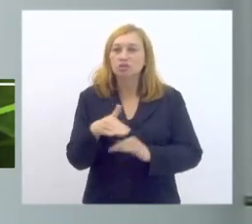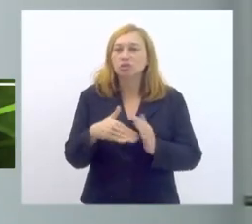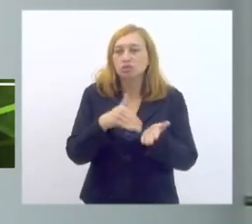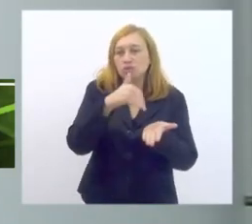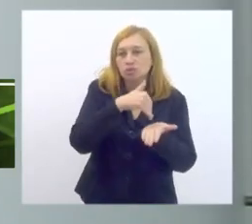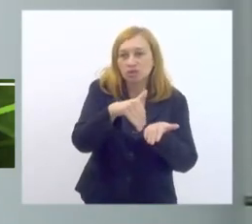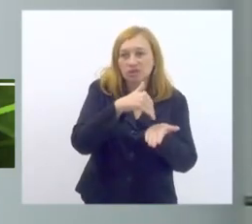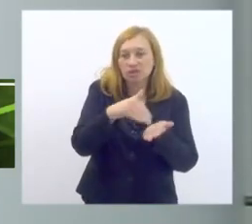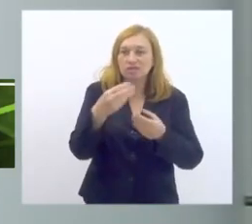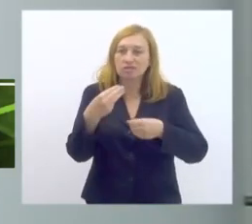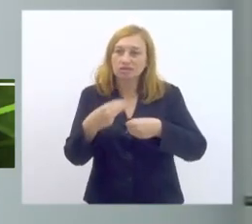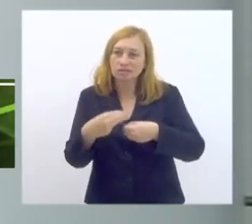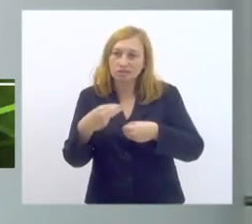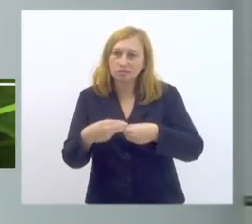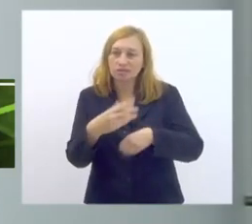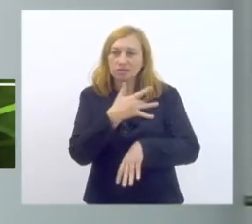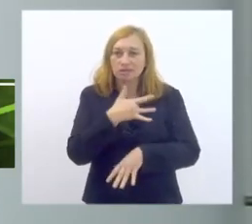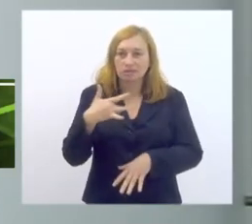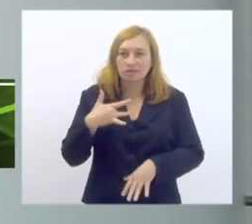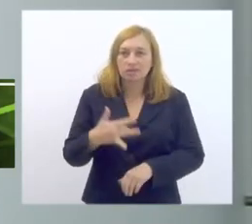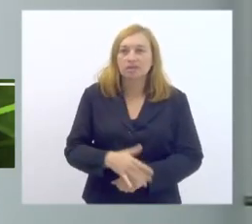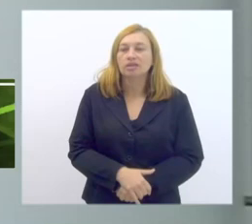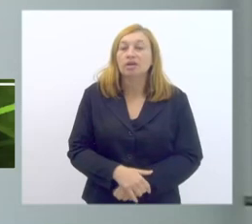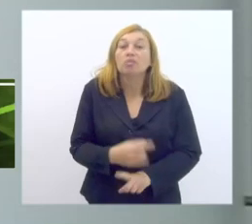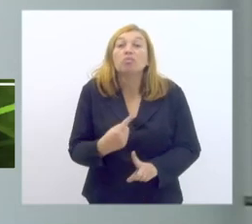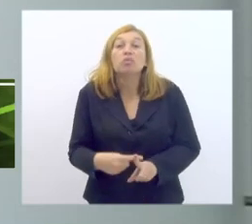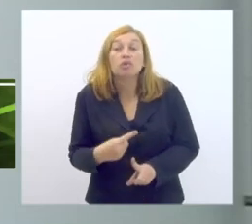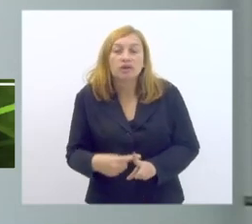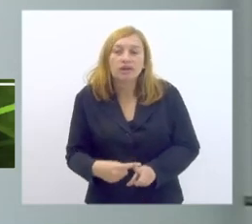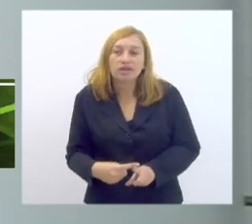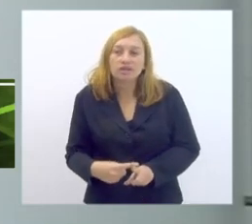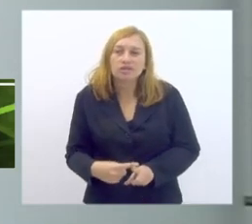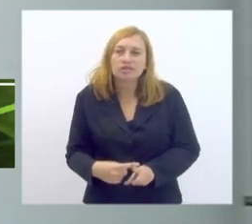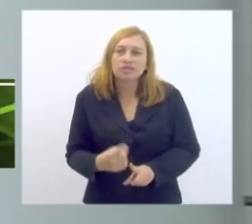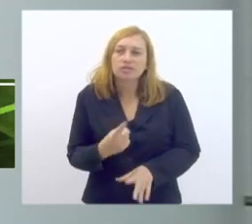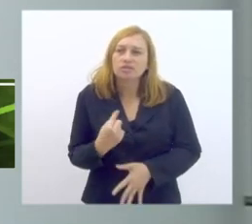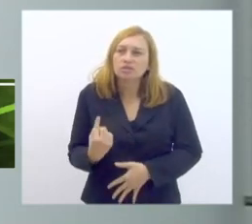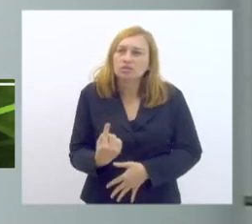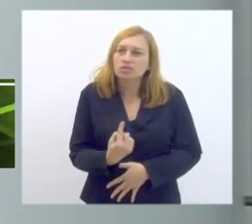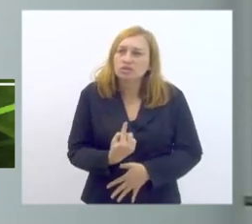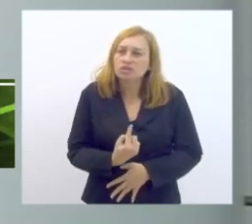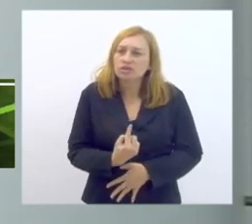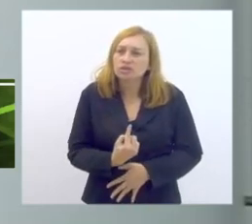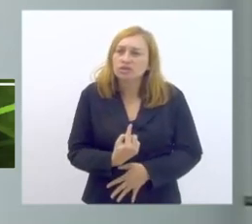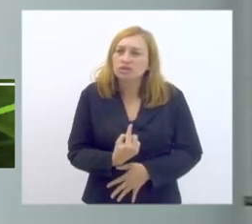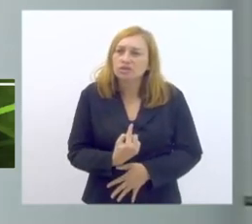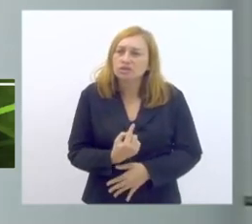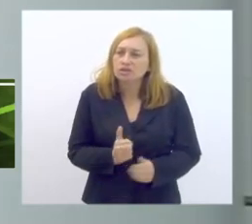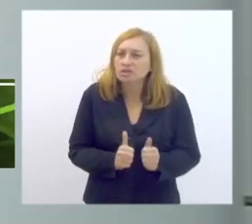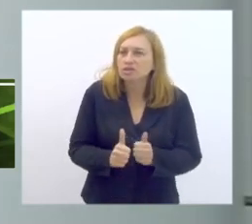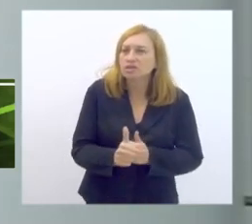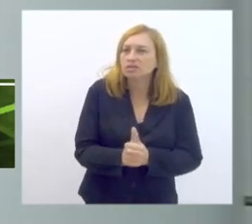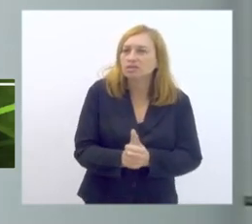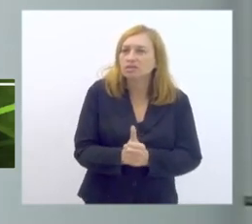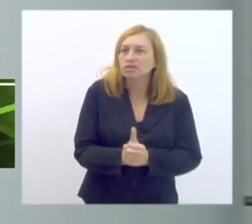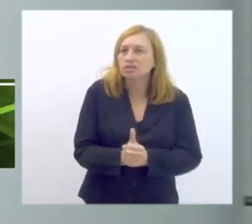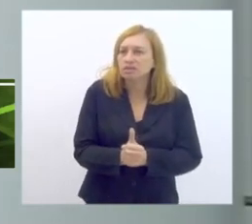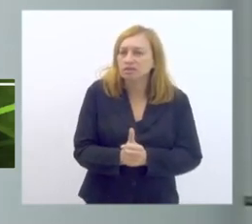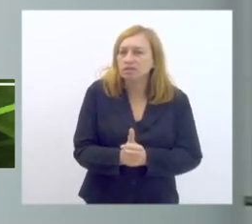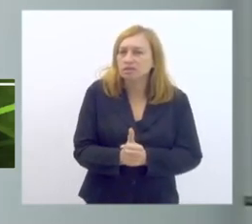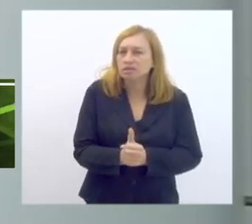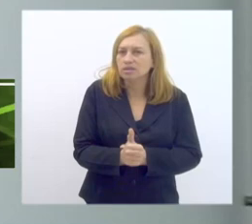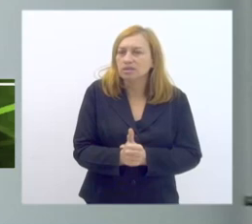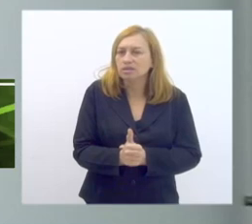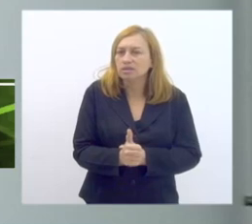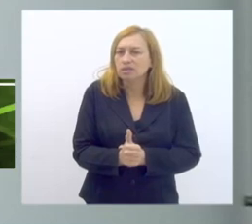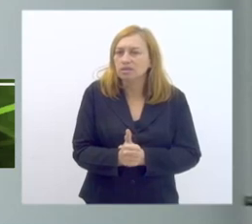secretários municipais de saúde. Porque quando nós enfrentamos e estamos nessa